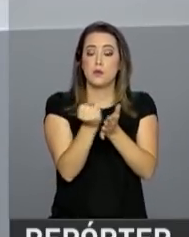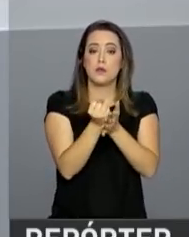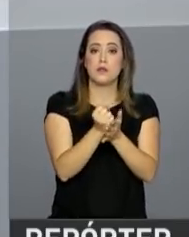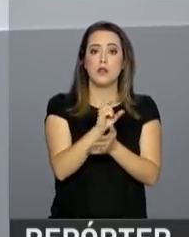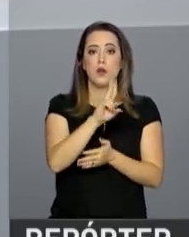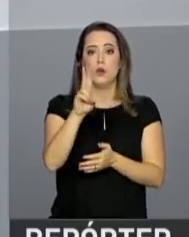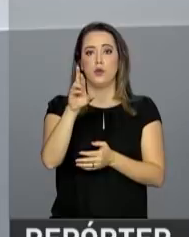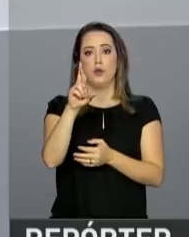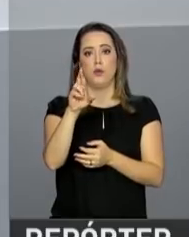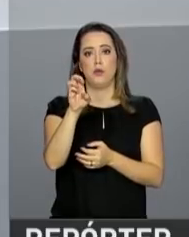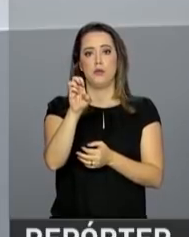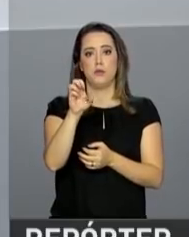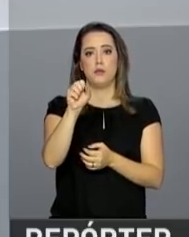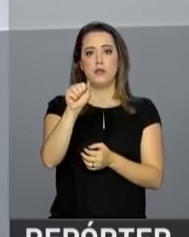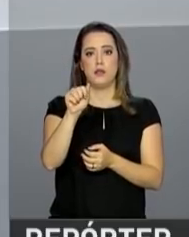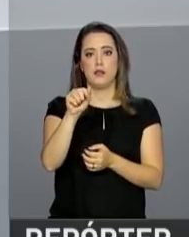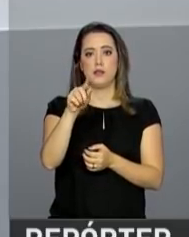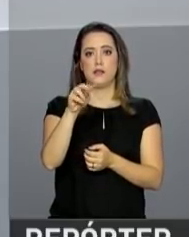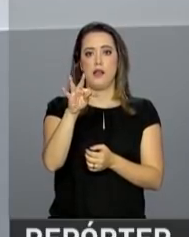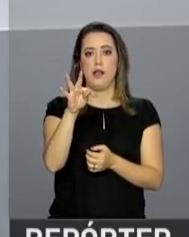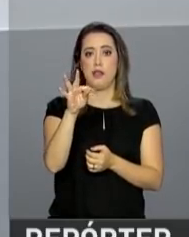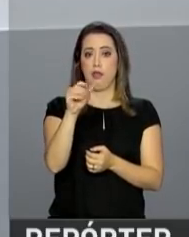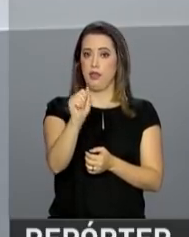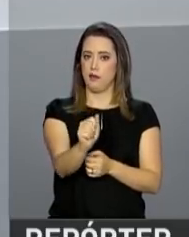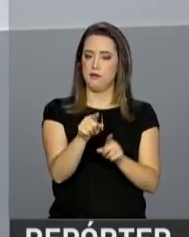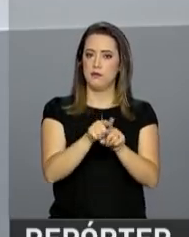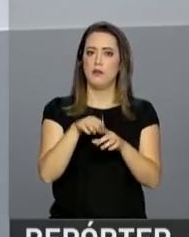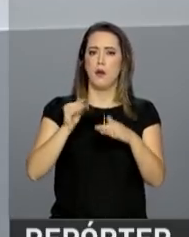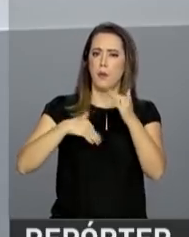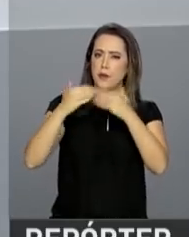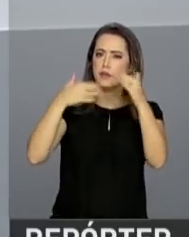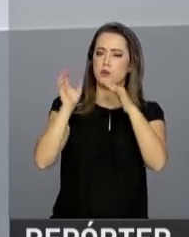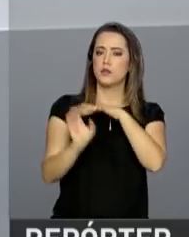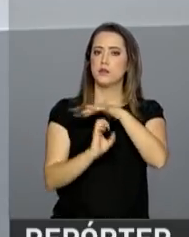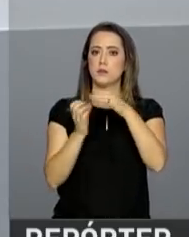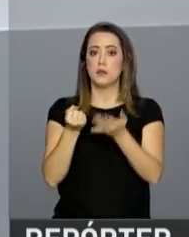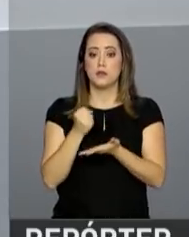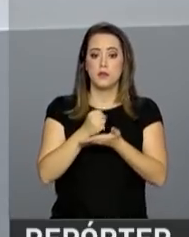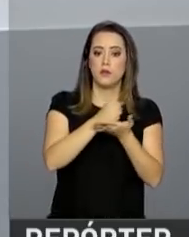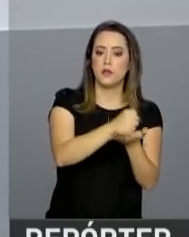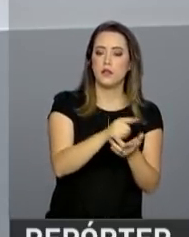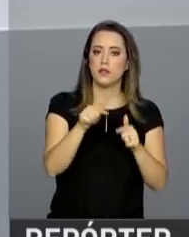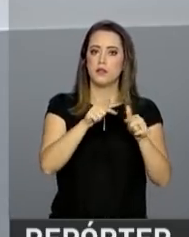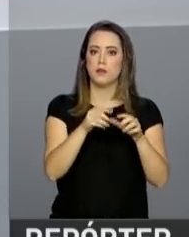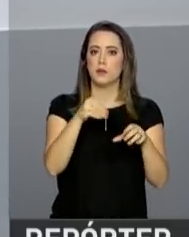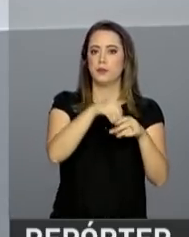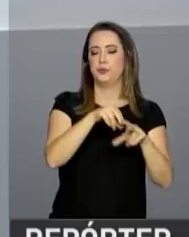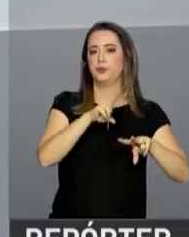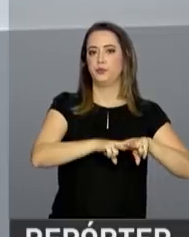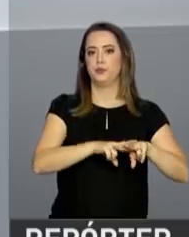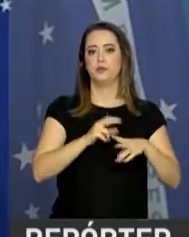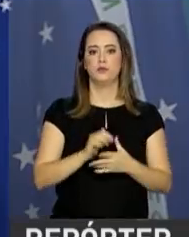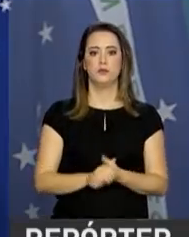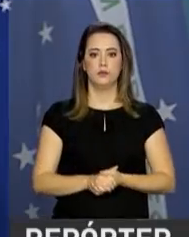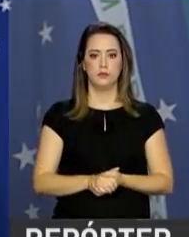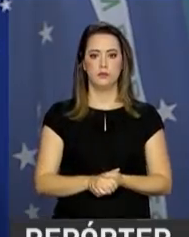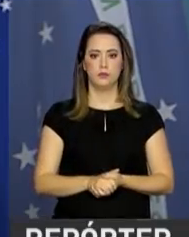resgata a expectativa é que aumente o número de empresas interessadas na oferta de trabalho para os presos